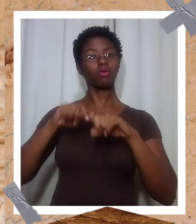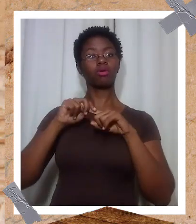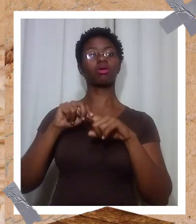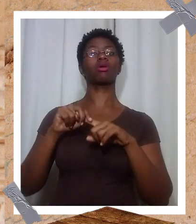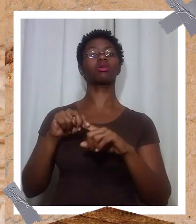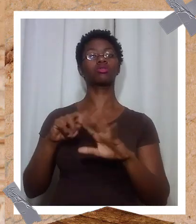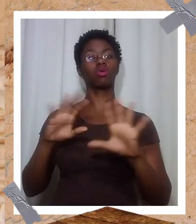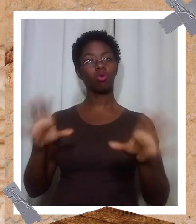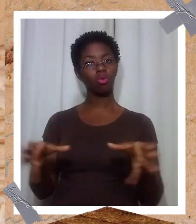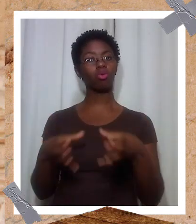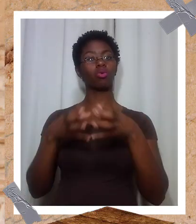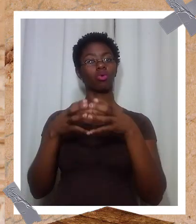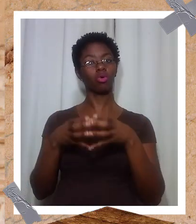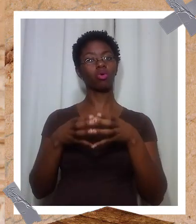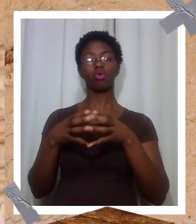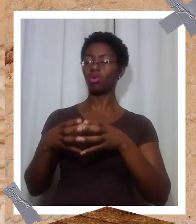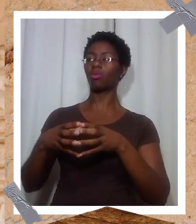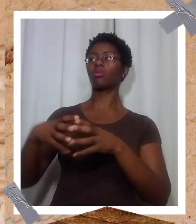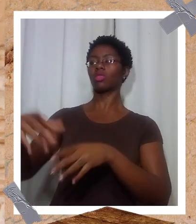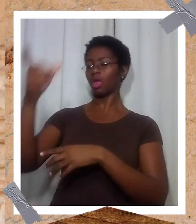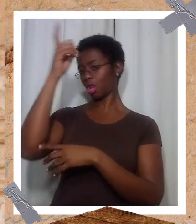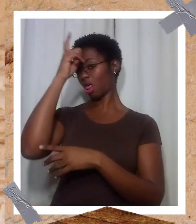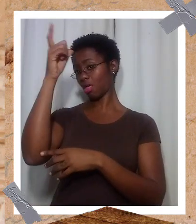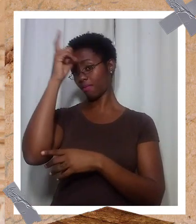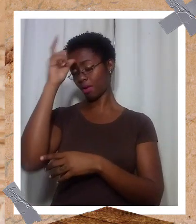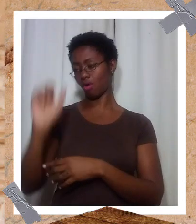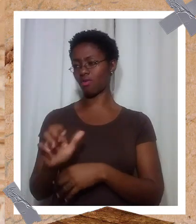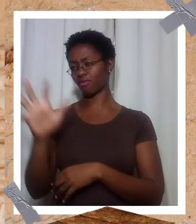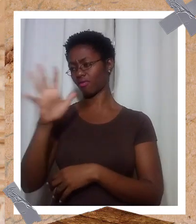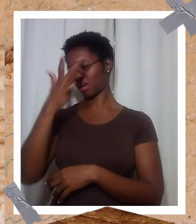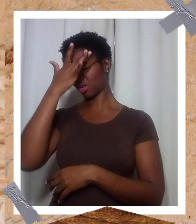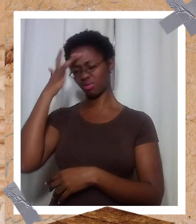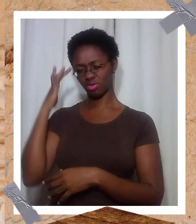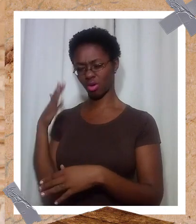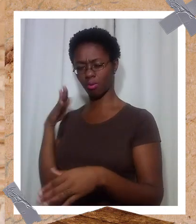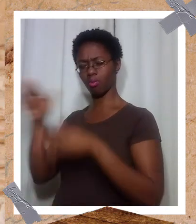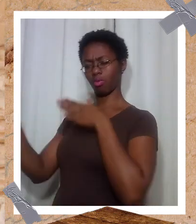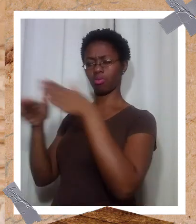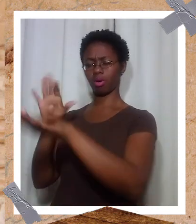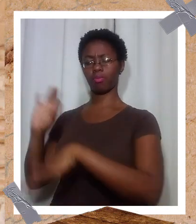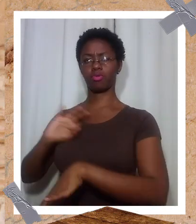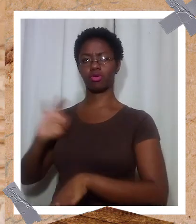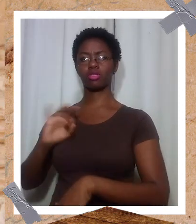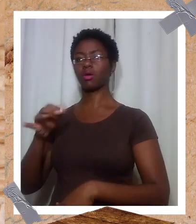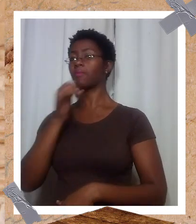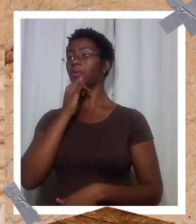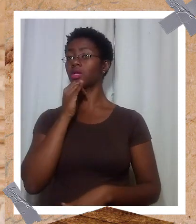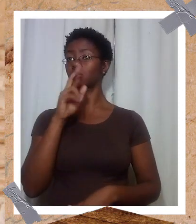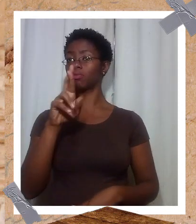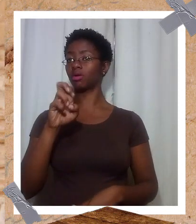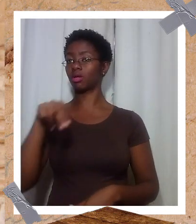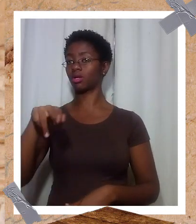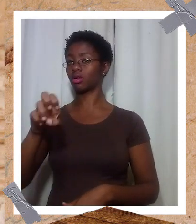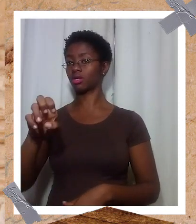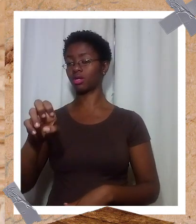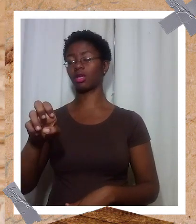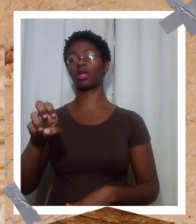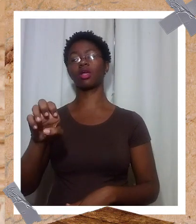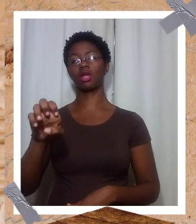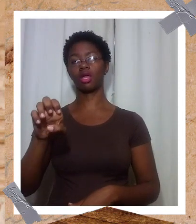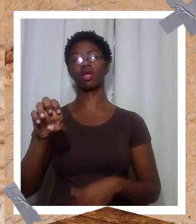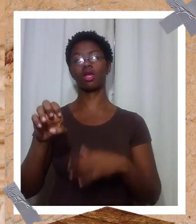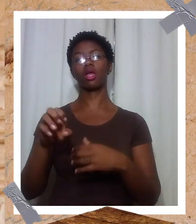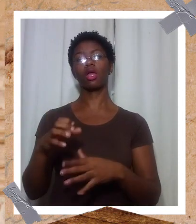complexos da PEN e complexo do Alemão em 2011, ali, assim, por exemplo, o René foi uma pessoa que ele